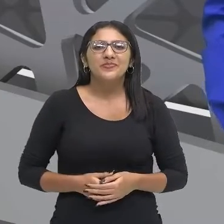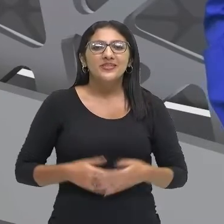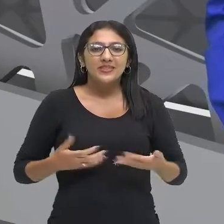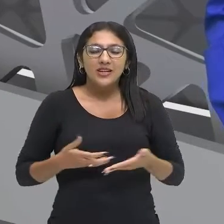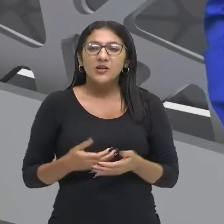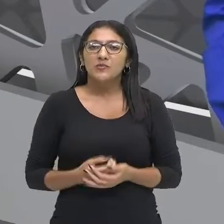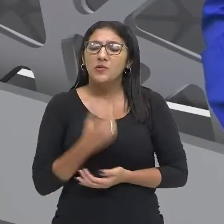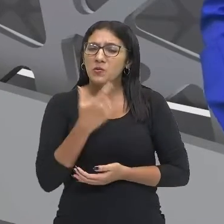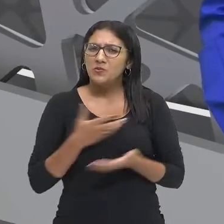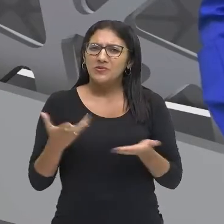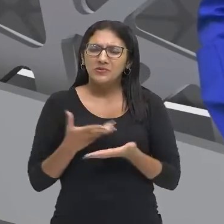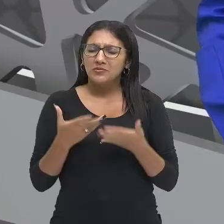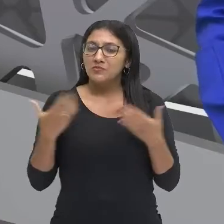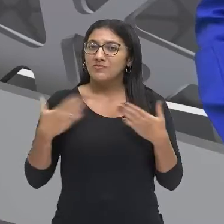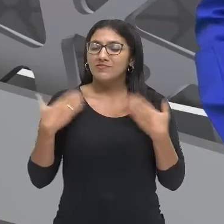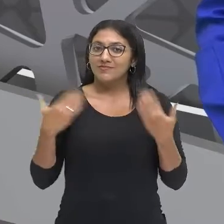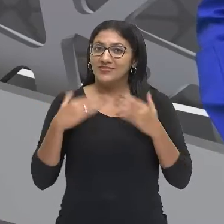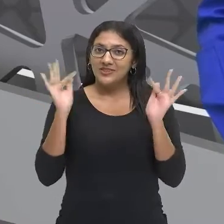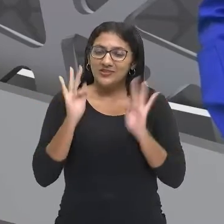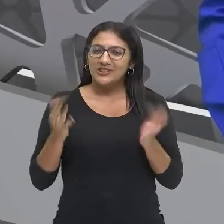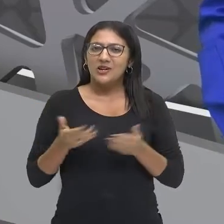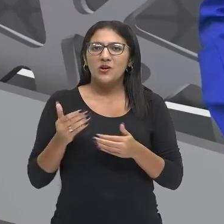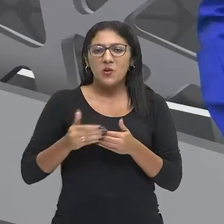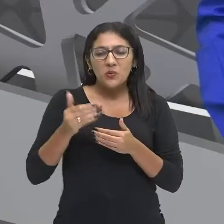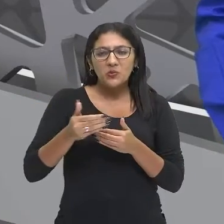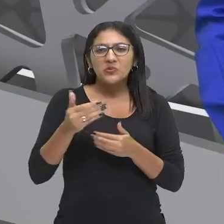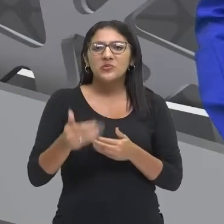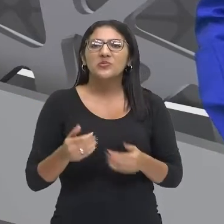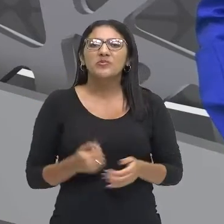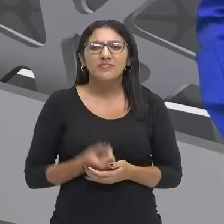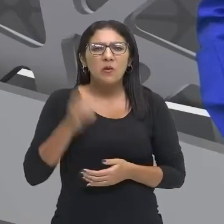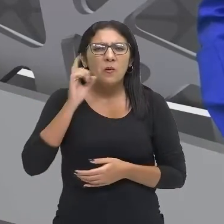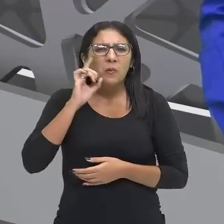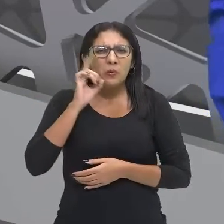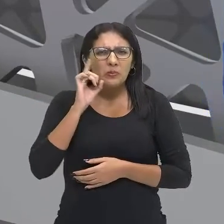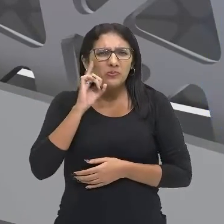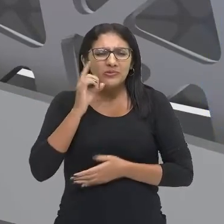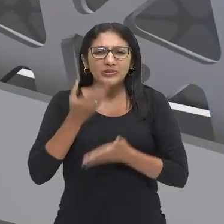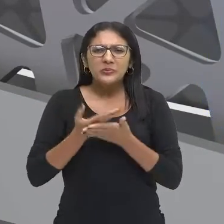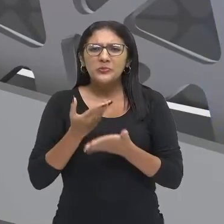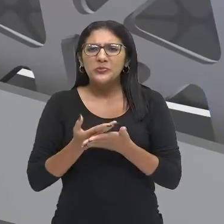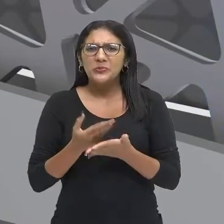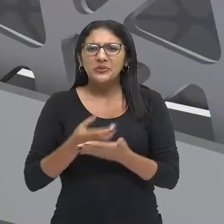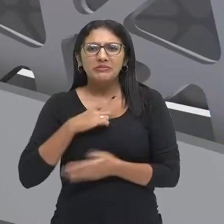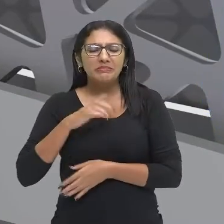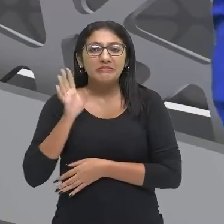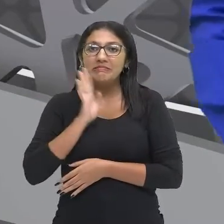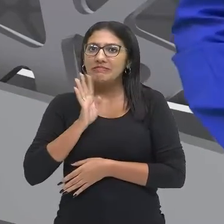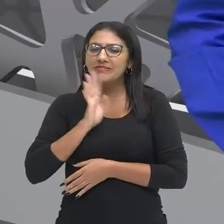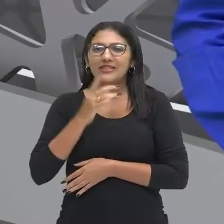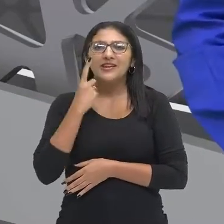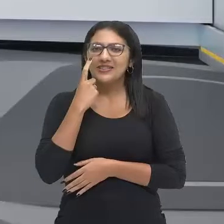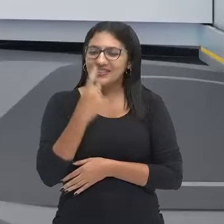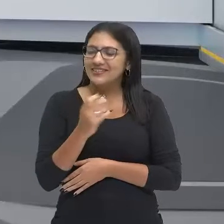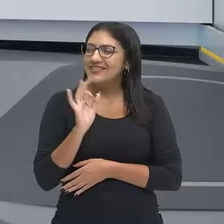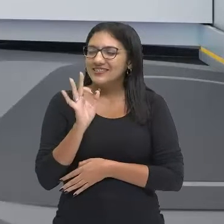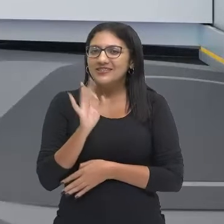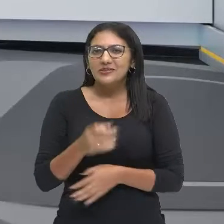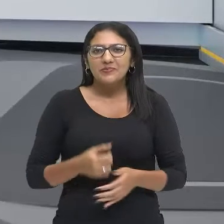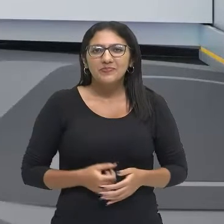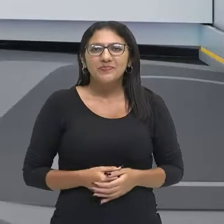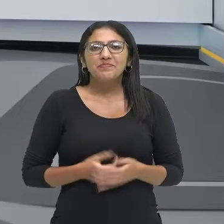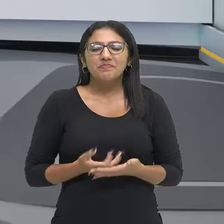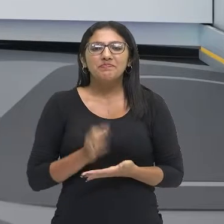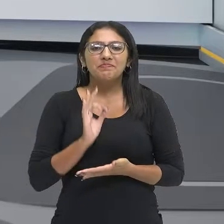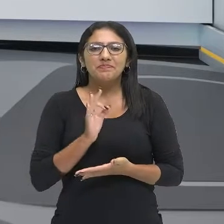eu estou ansiosa para a nossa continuidade, porque cada dia nossas aulas têm ficado mais interessantes, né, Ed? Isso mesmo,